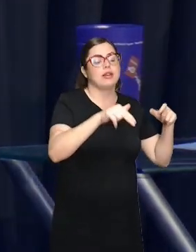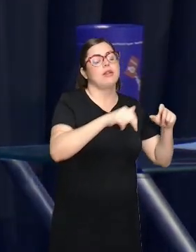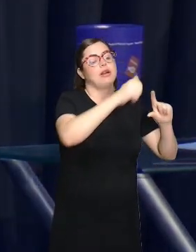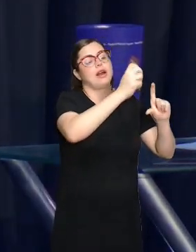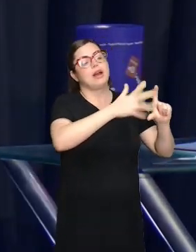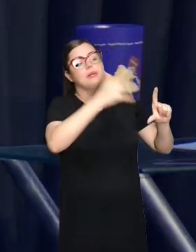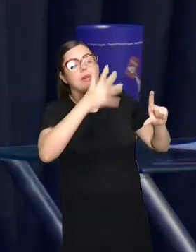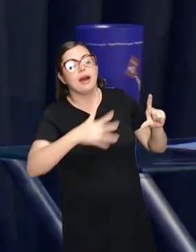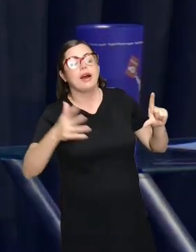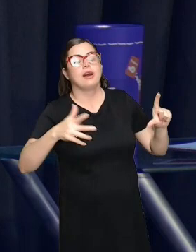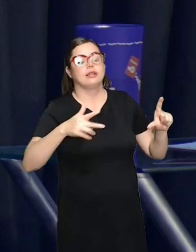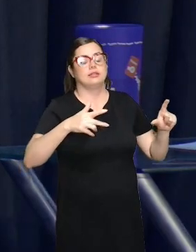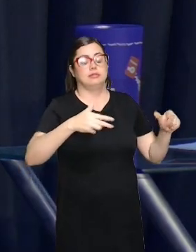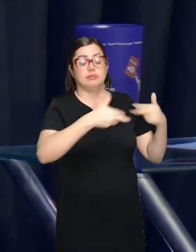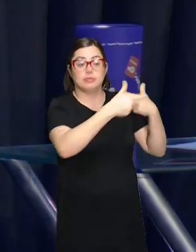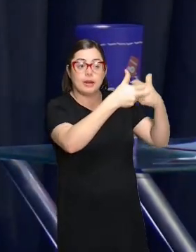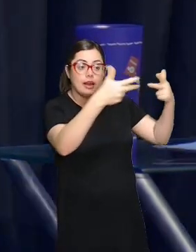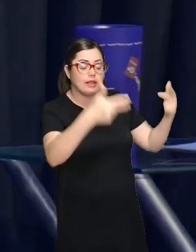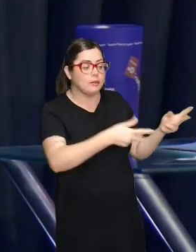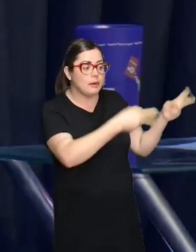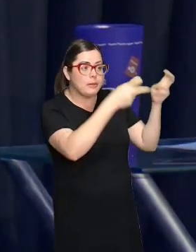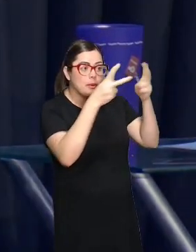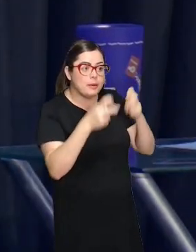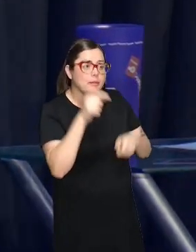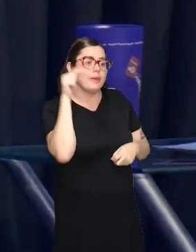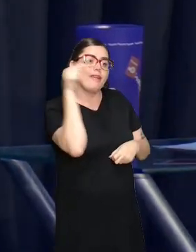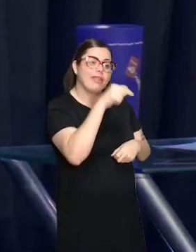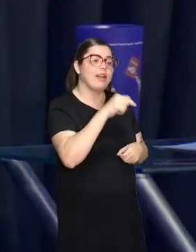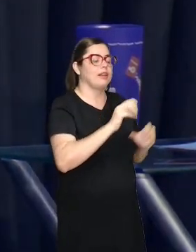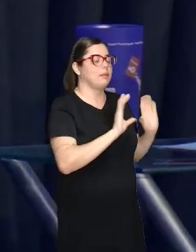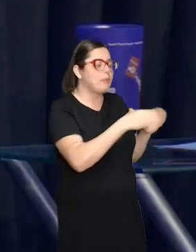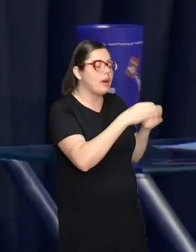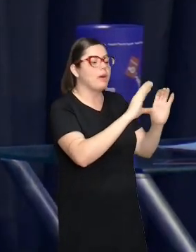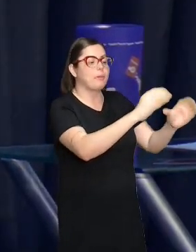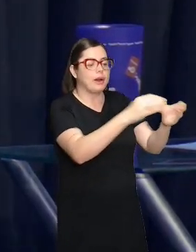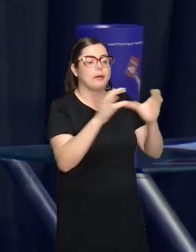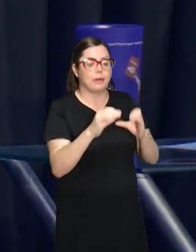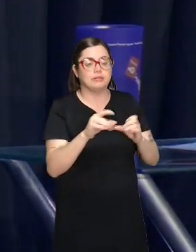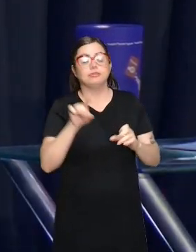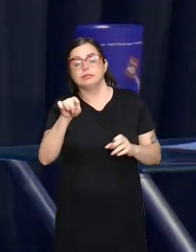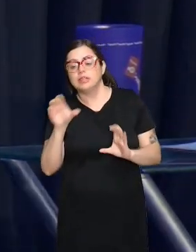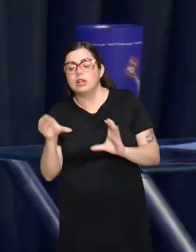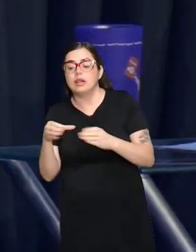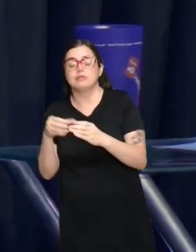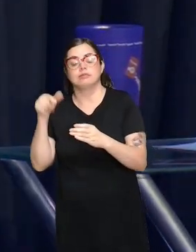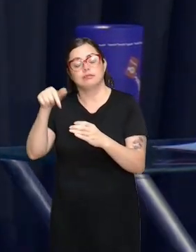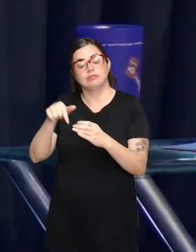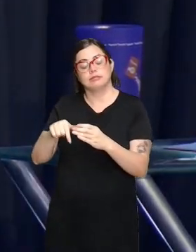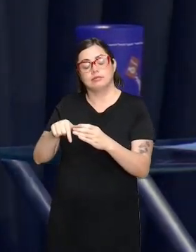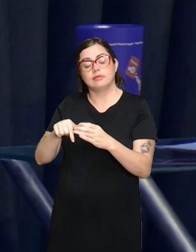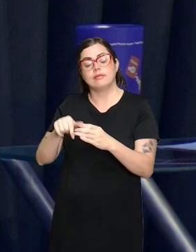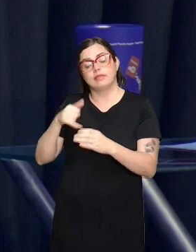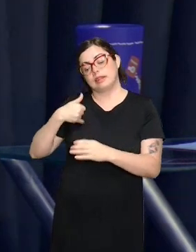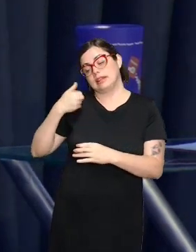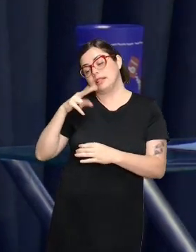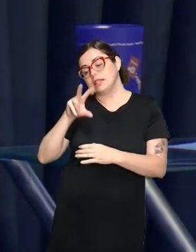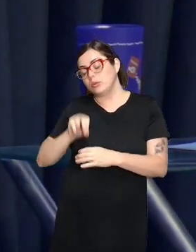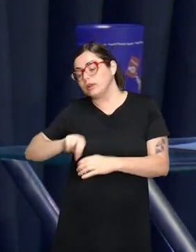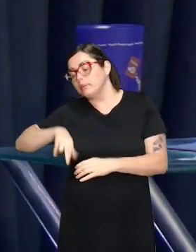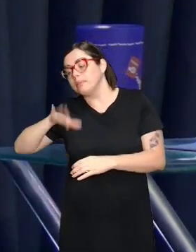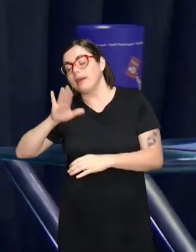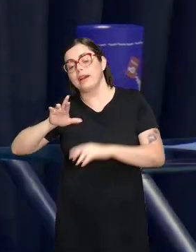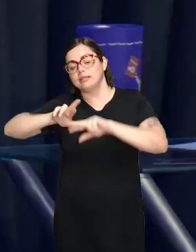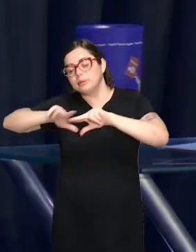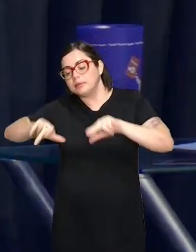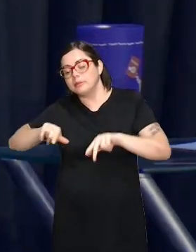LGBTQIA+. Então a gente percebe que tem que, de alguma forma, colocar na discussão. E aí, quando a gente conversou sobre as redes sociais, né, eu falei para a Carol